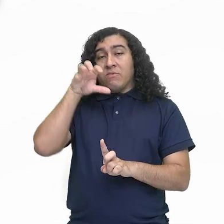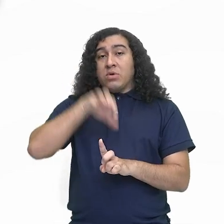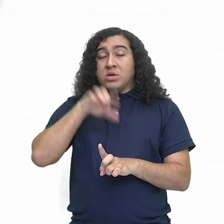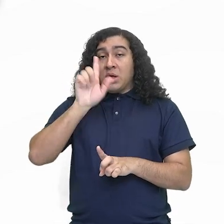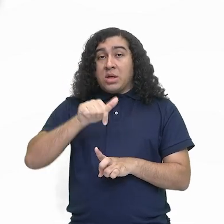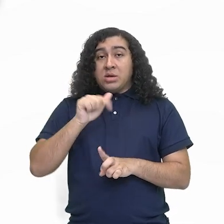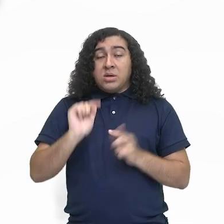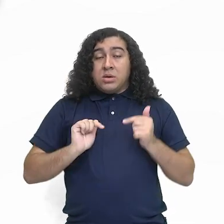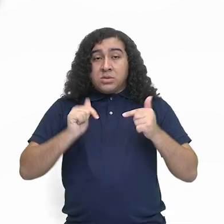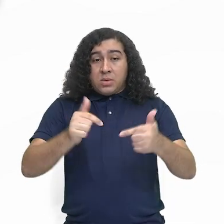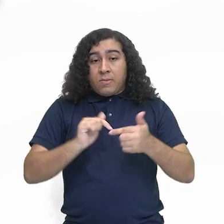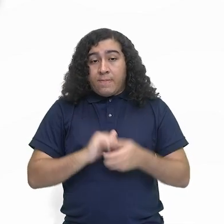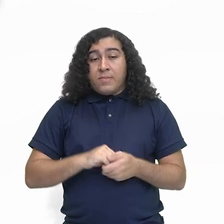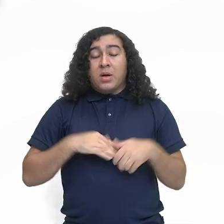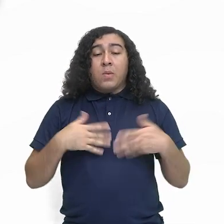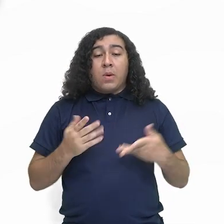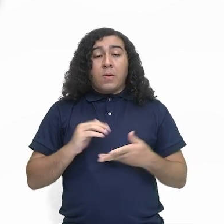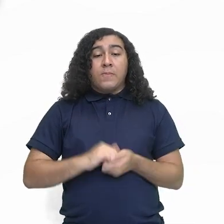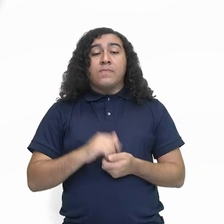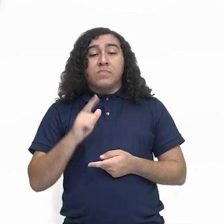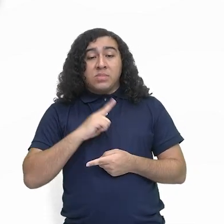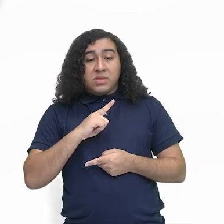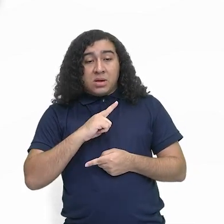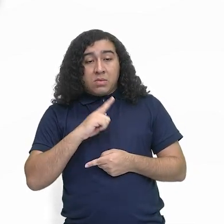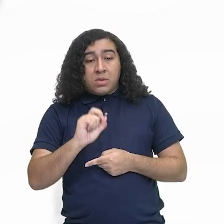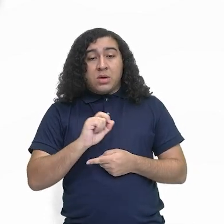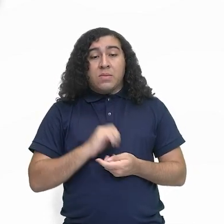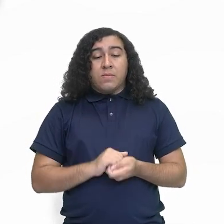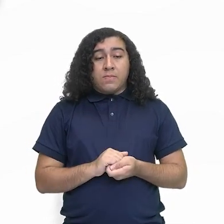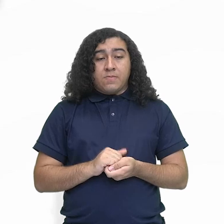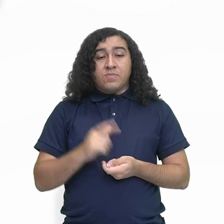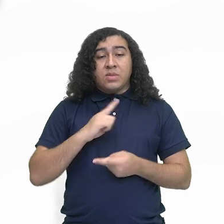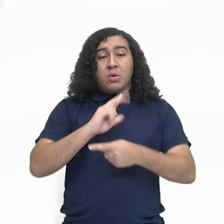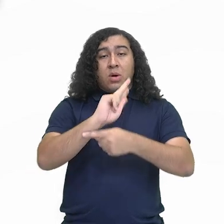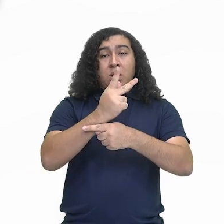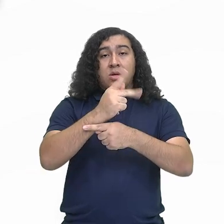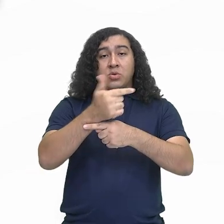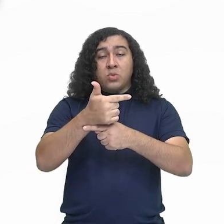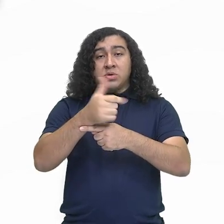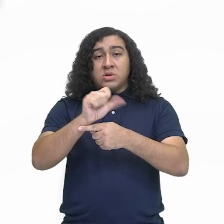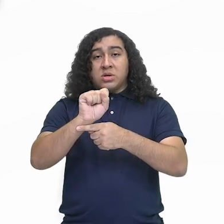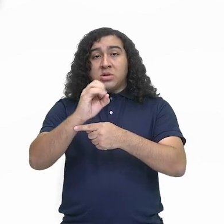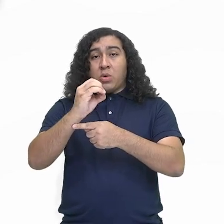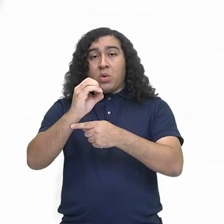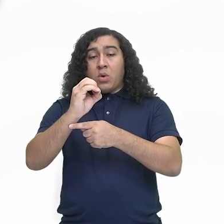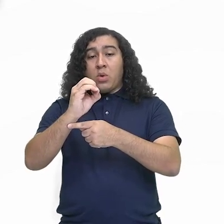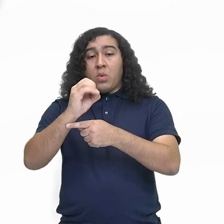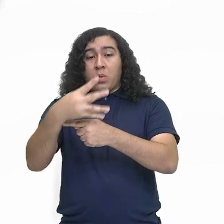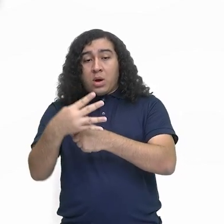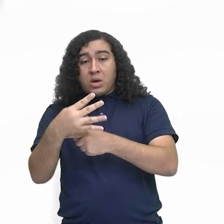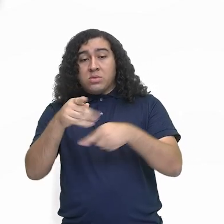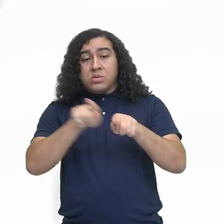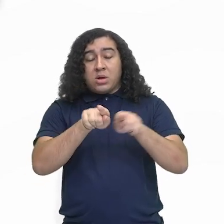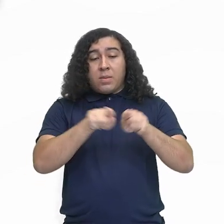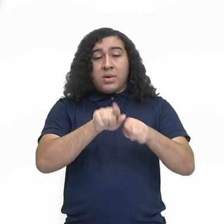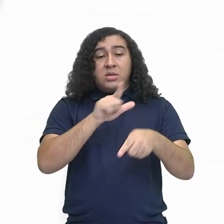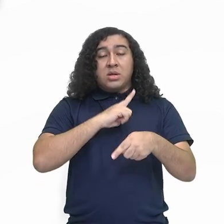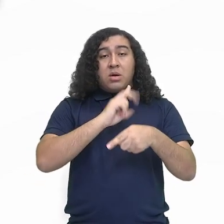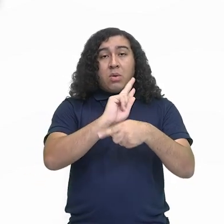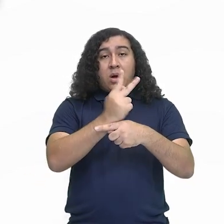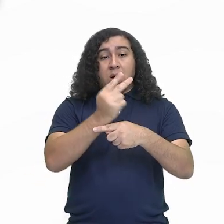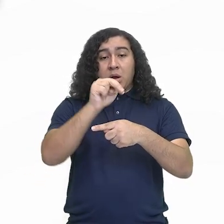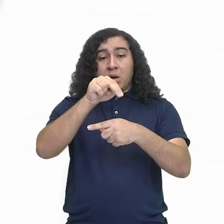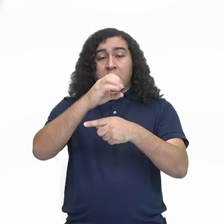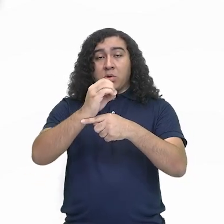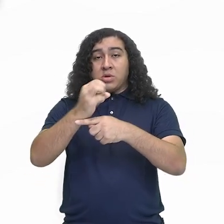nessa atividade, que é o caso do ácido sulfúrico, temos também o nítrico, o nitroso, presente